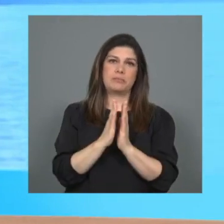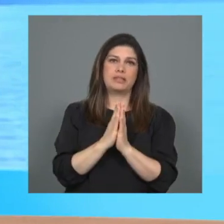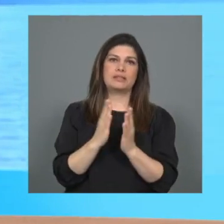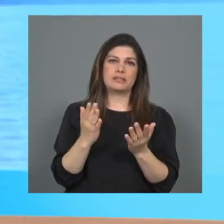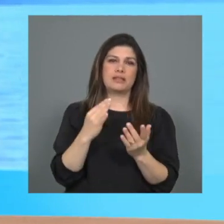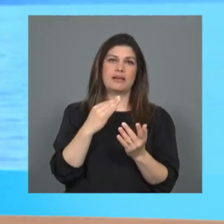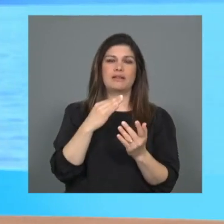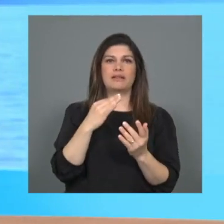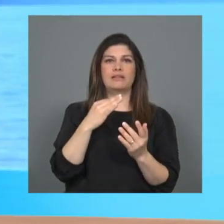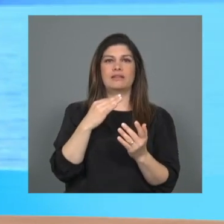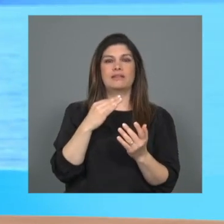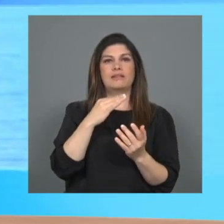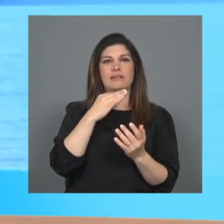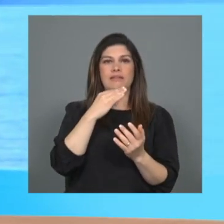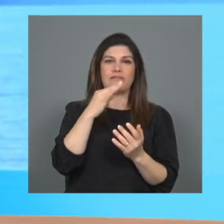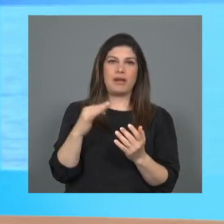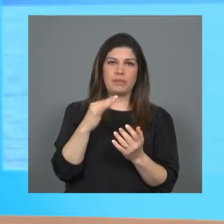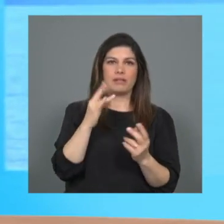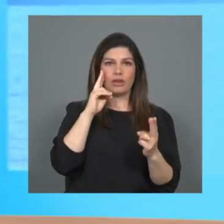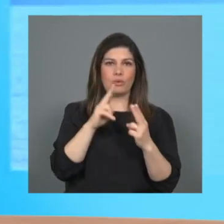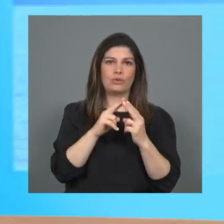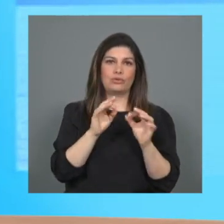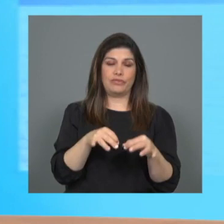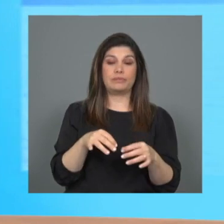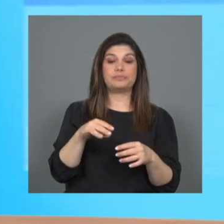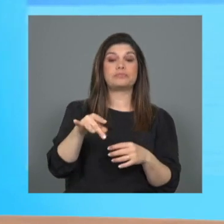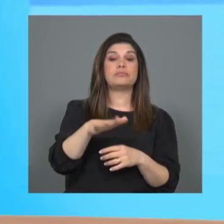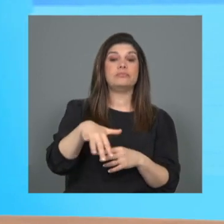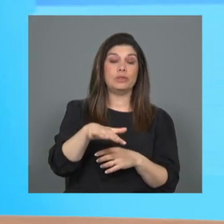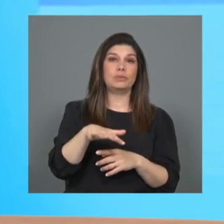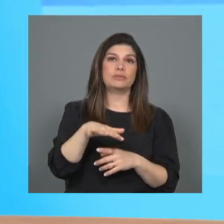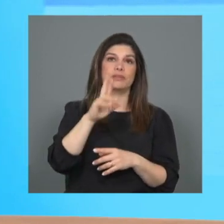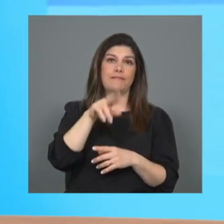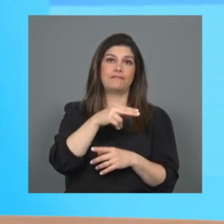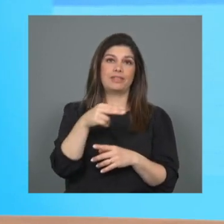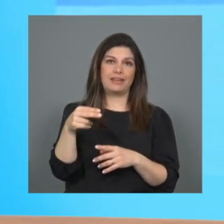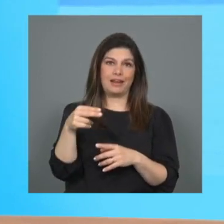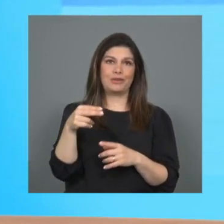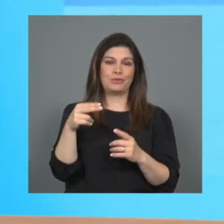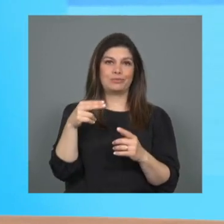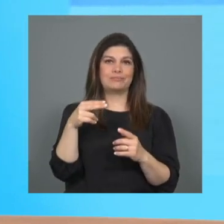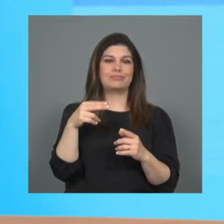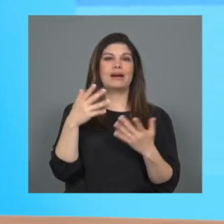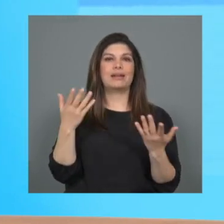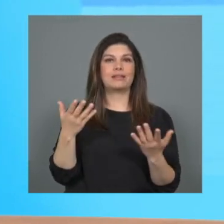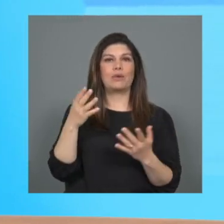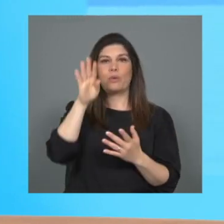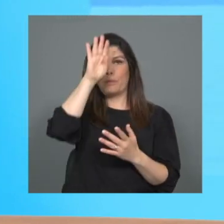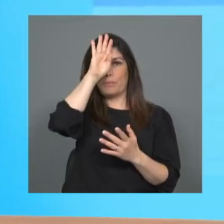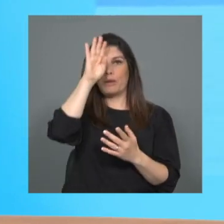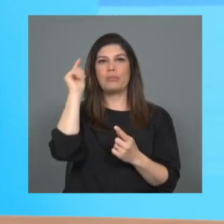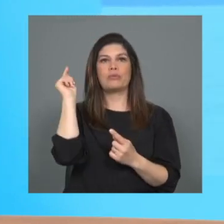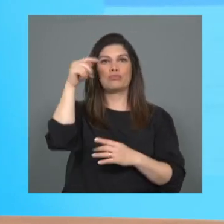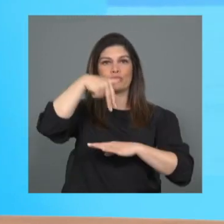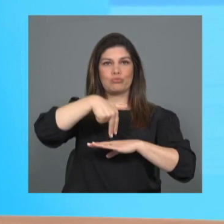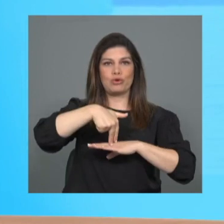nestes eventos. E, efetivamente aqui, e porque o evento foi no Vaticano, também penso que tenha influenciado isso, não é? O Papa esteve presente no início, o Festival